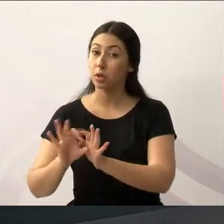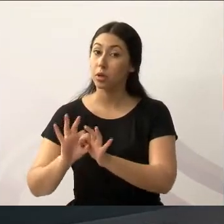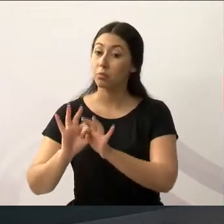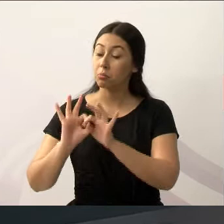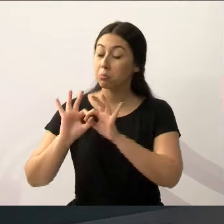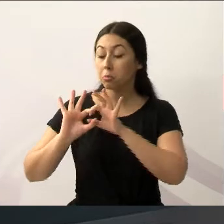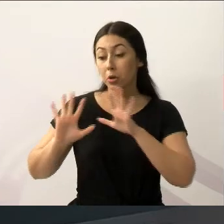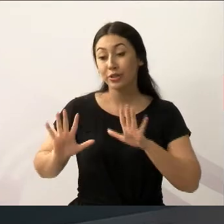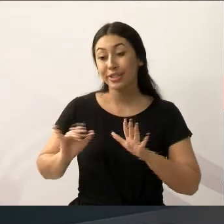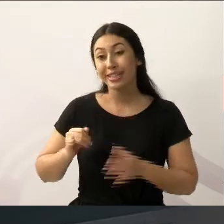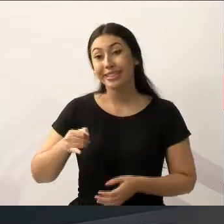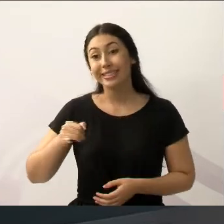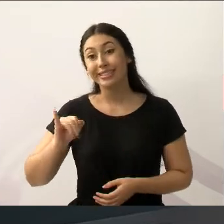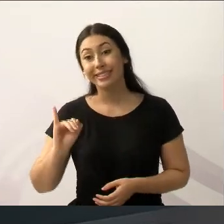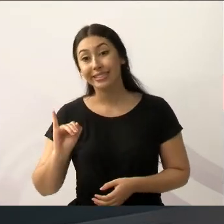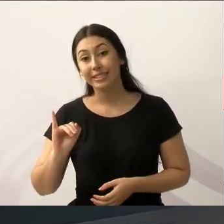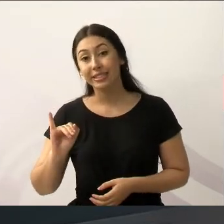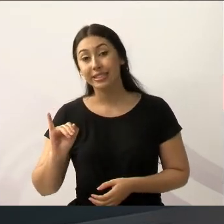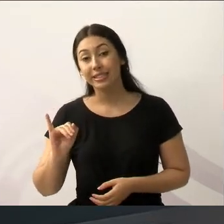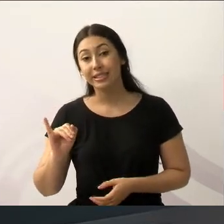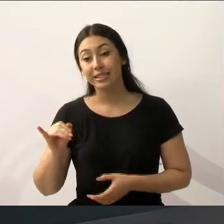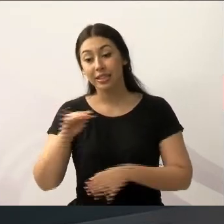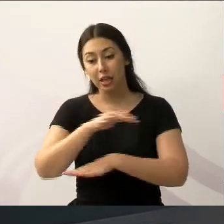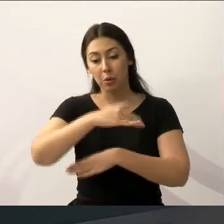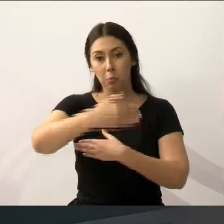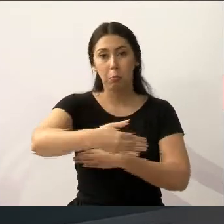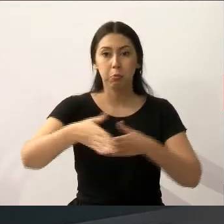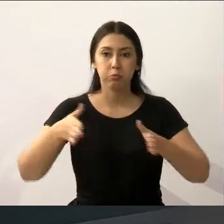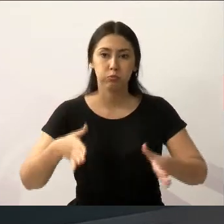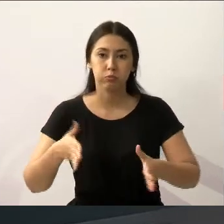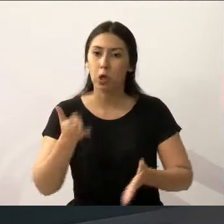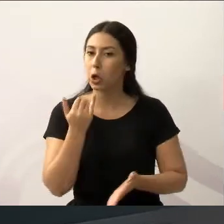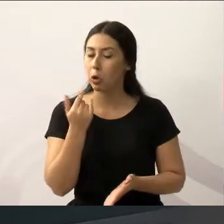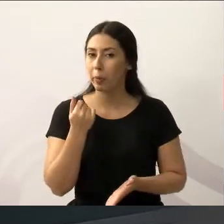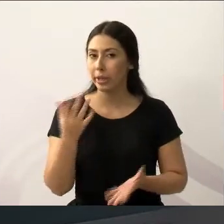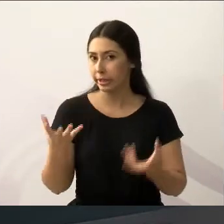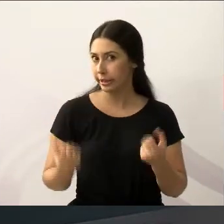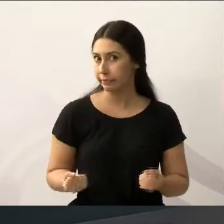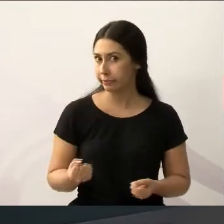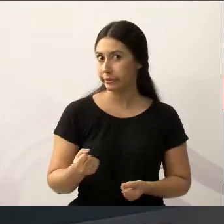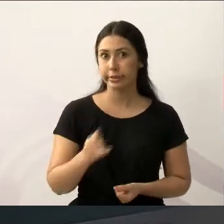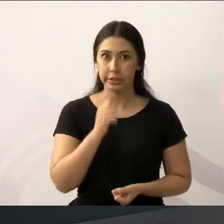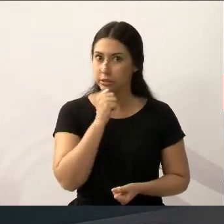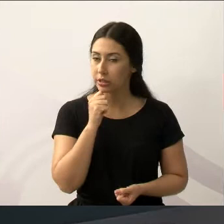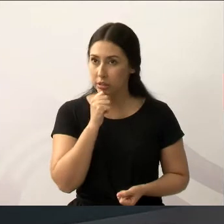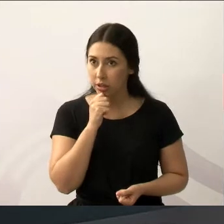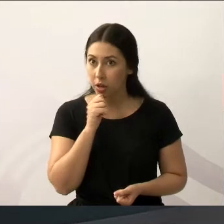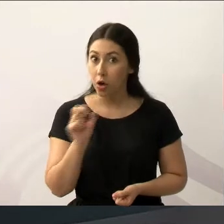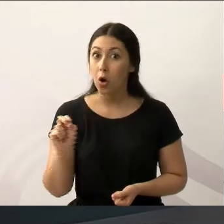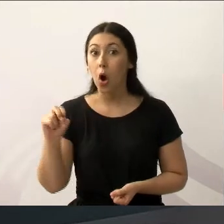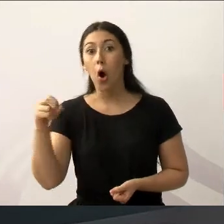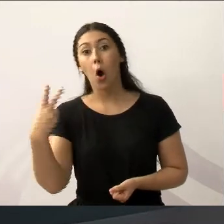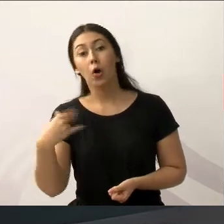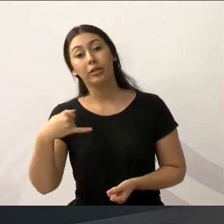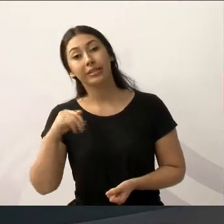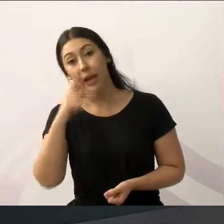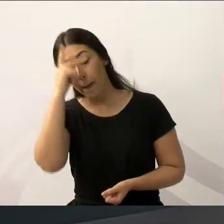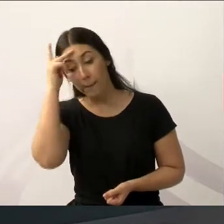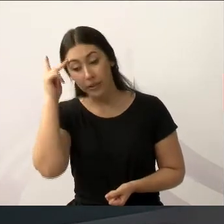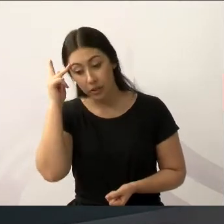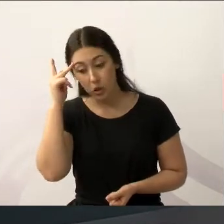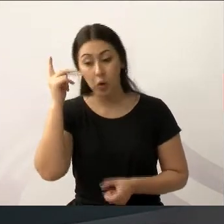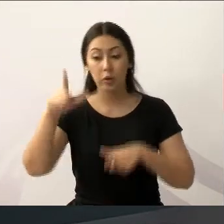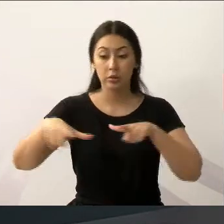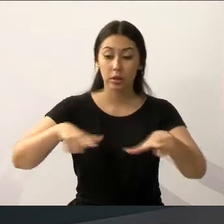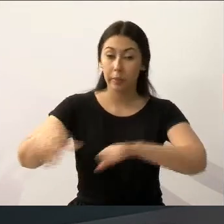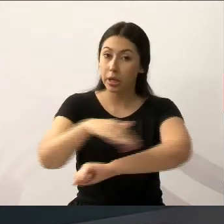da entrega da cesta básica em alimentos. E se o trabalhador ambulante não tiver sido beneficiado por outra medida